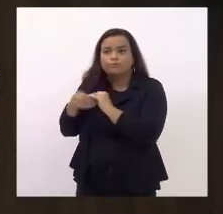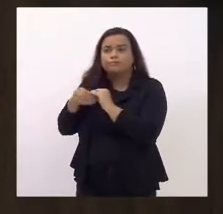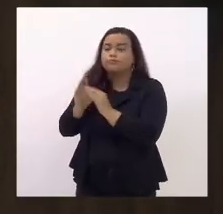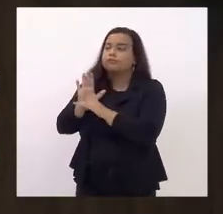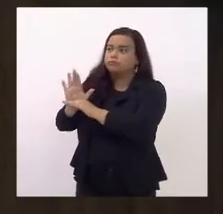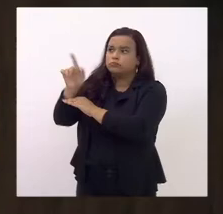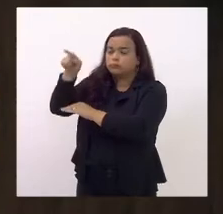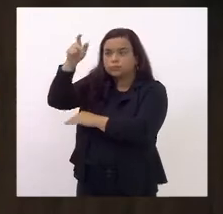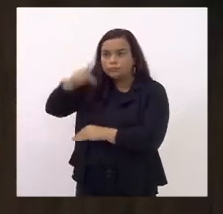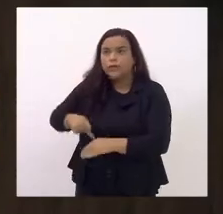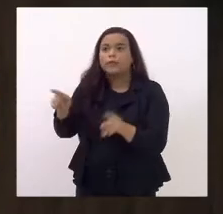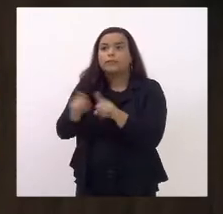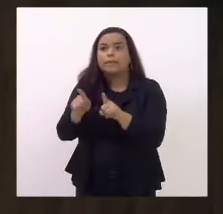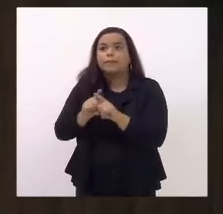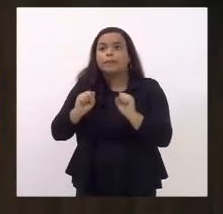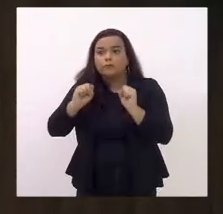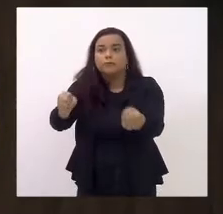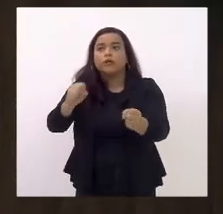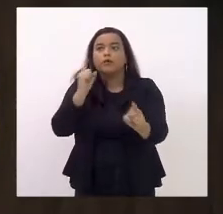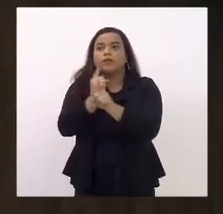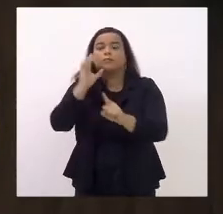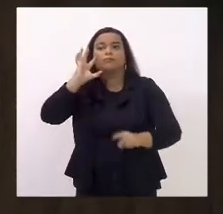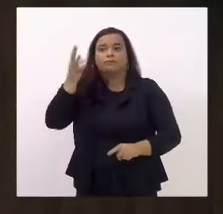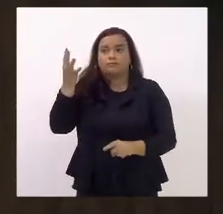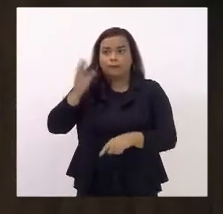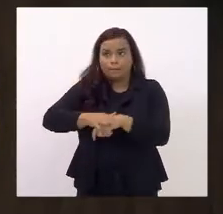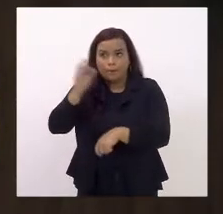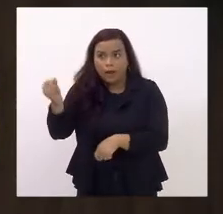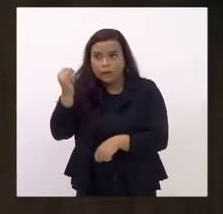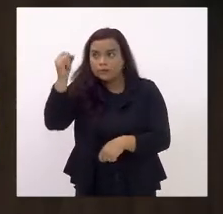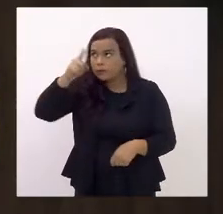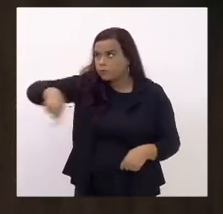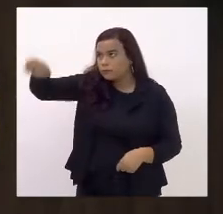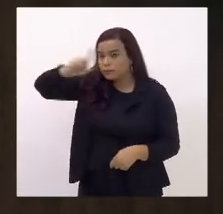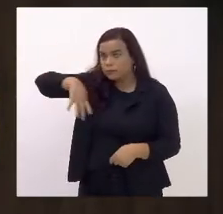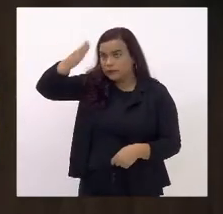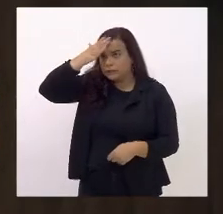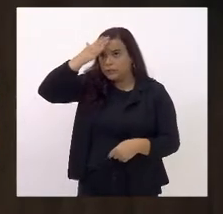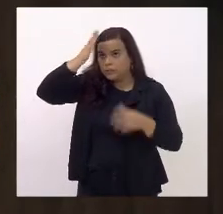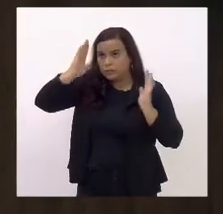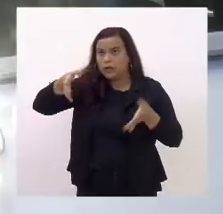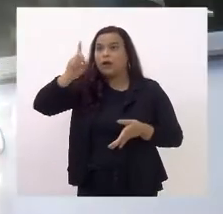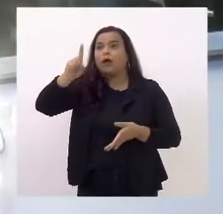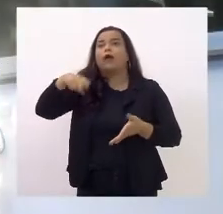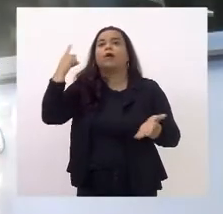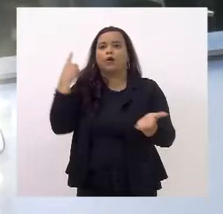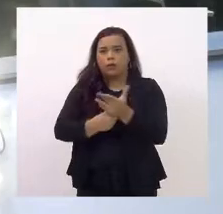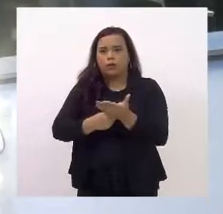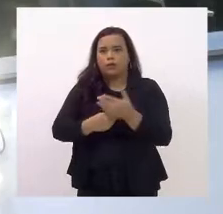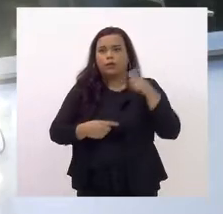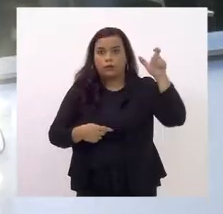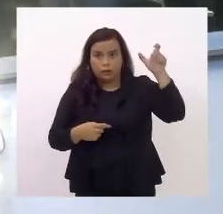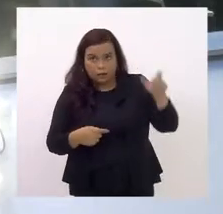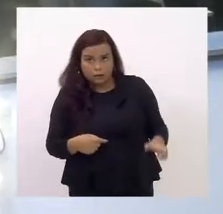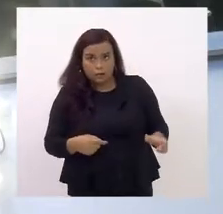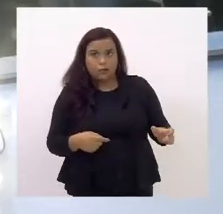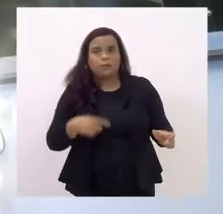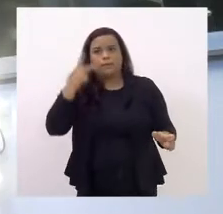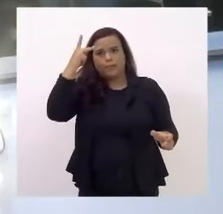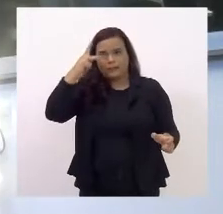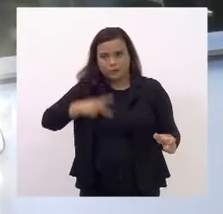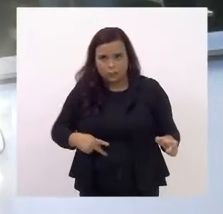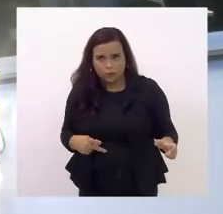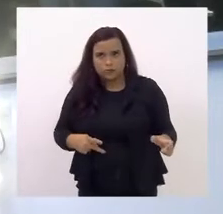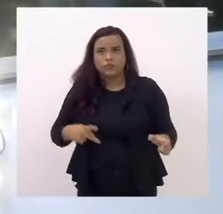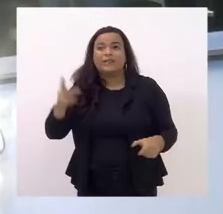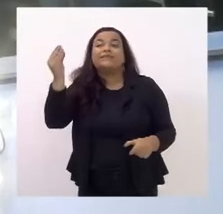solução. Então, acho que o mais importante, vocês já ouviram aqui, que é o compromisso do presidente na tentativa